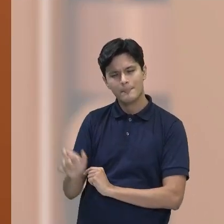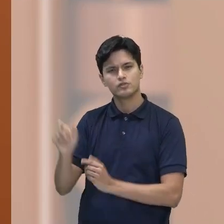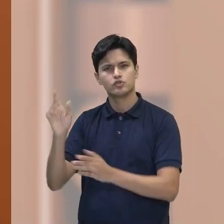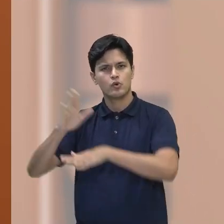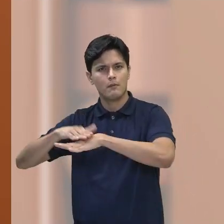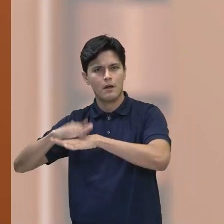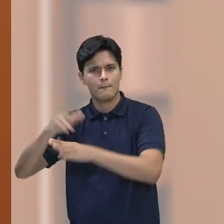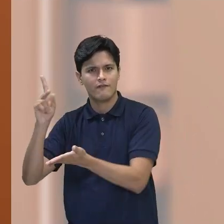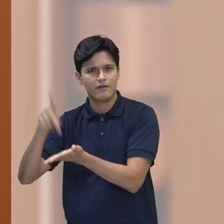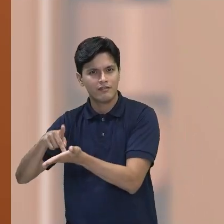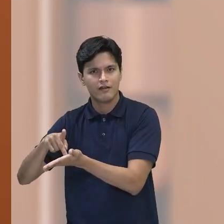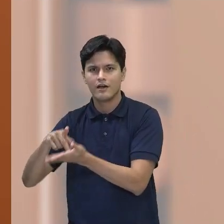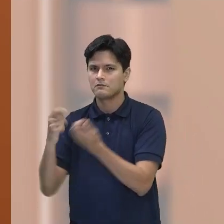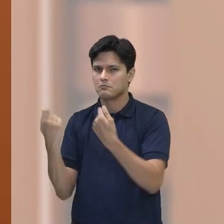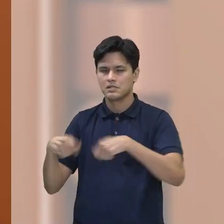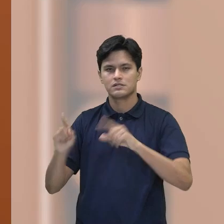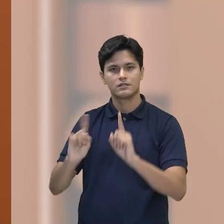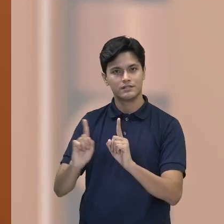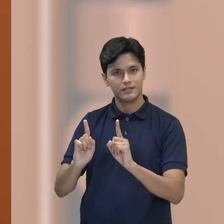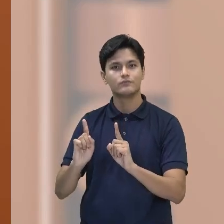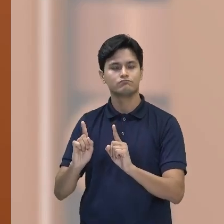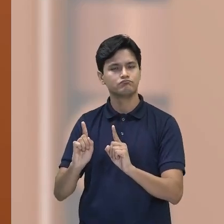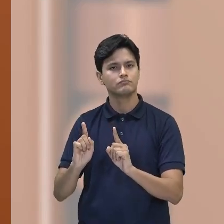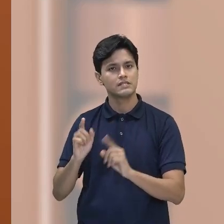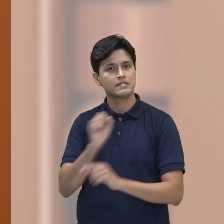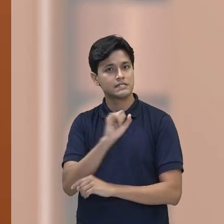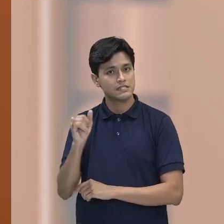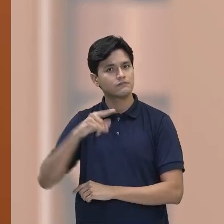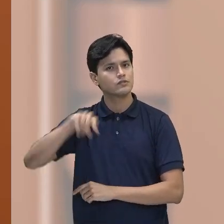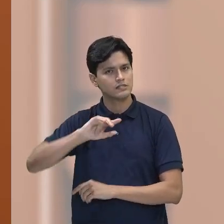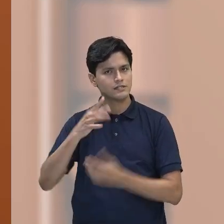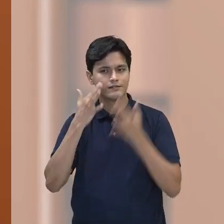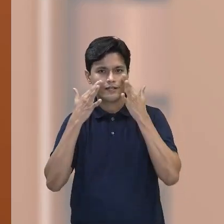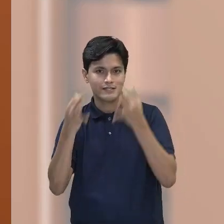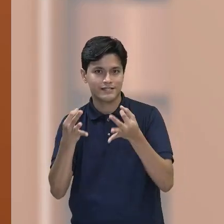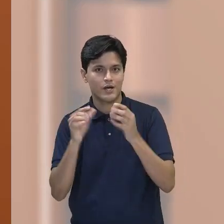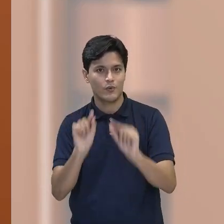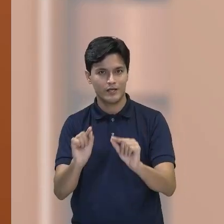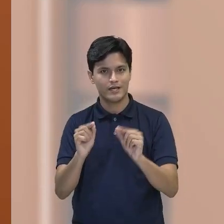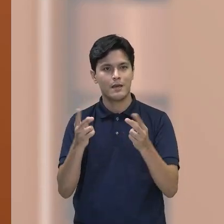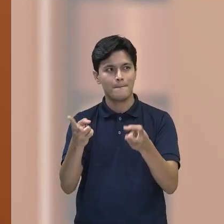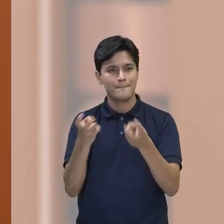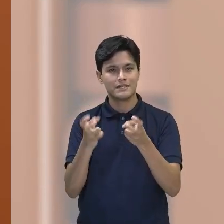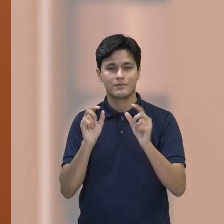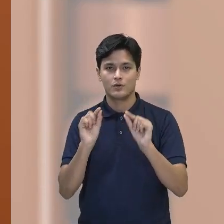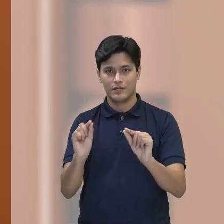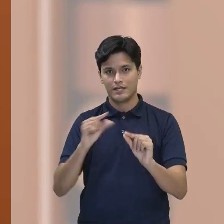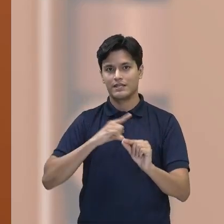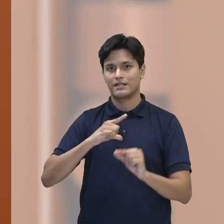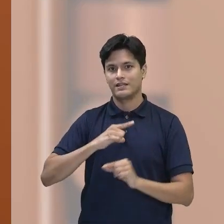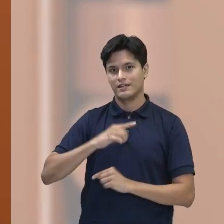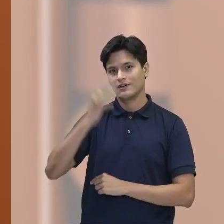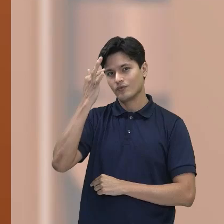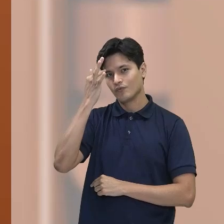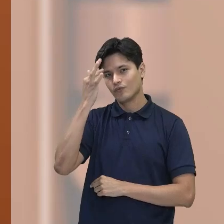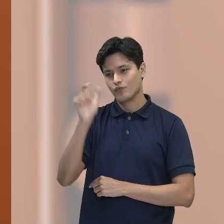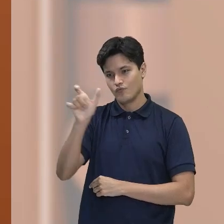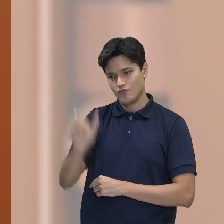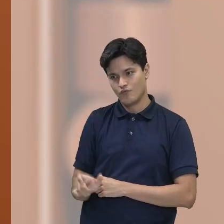da filosofia, a partir de Sócrates, se vocês prestarem atenção nisso daí, vocês vão perceber que é um filósofo,